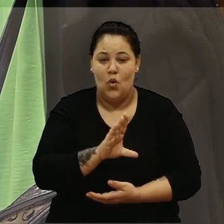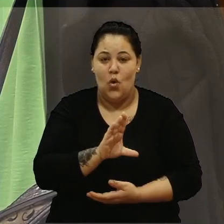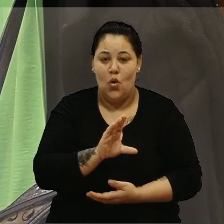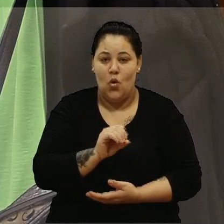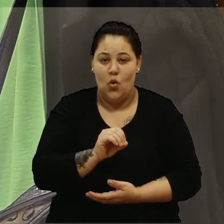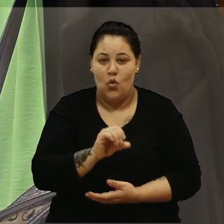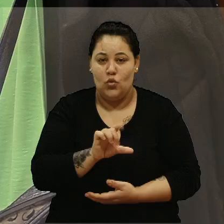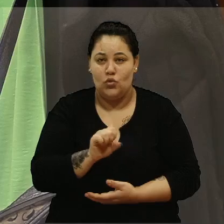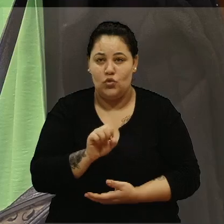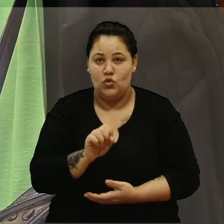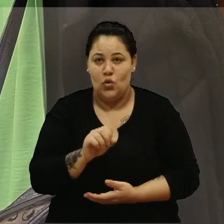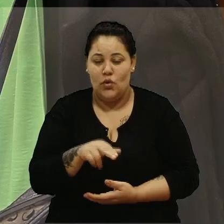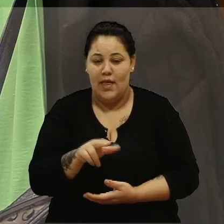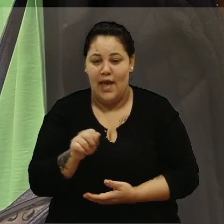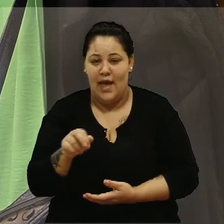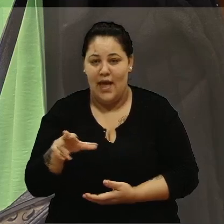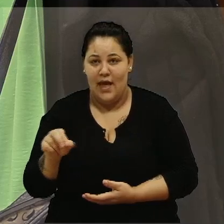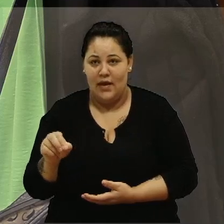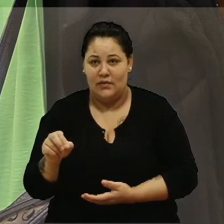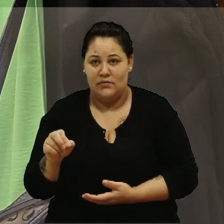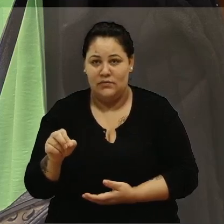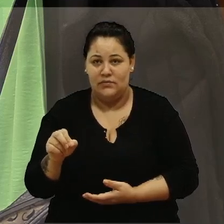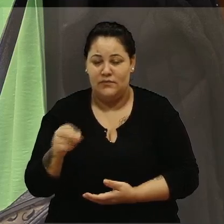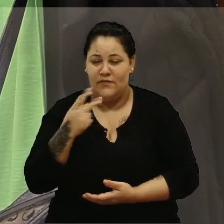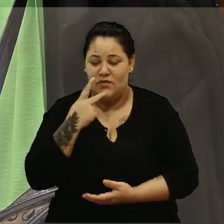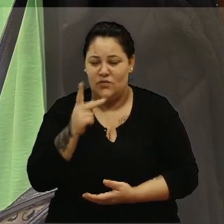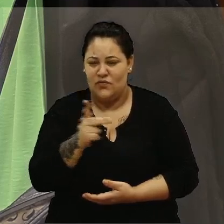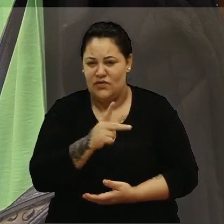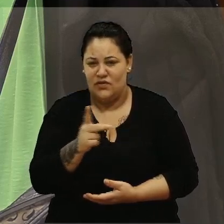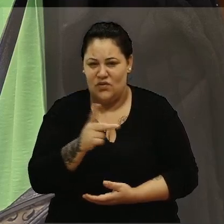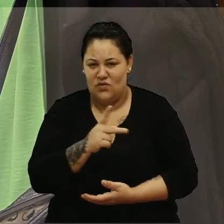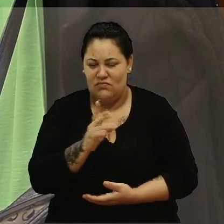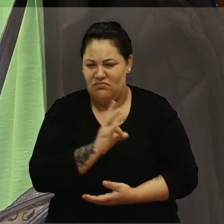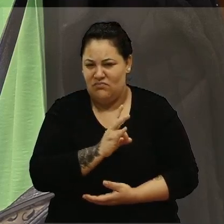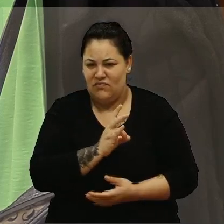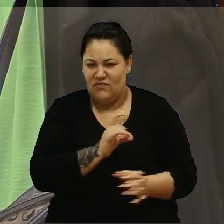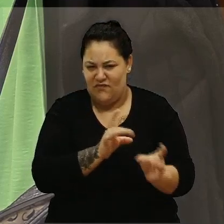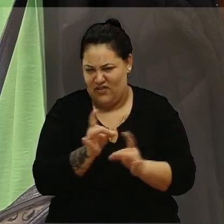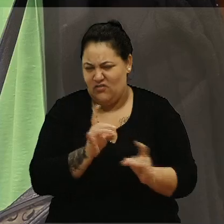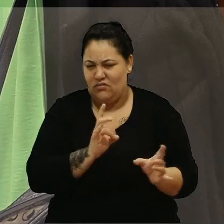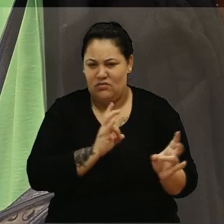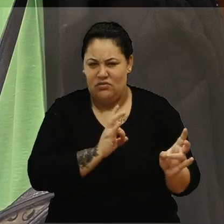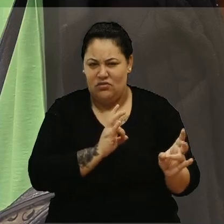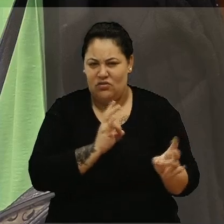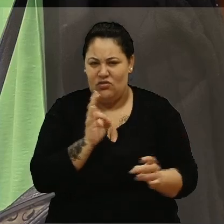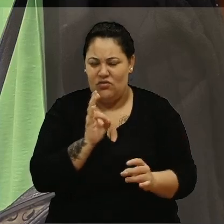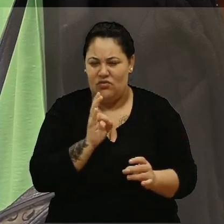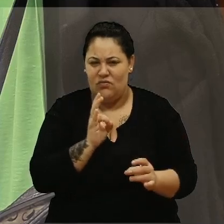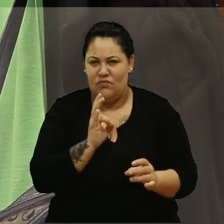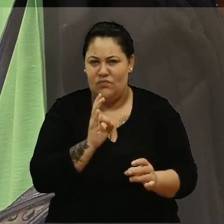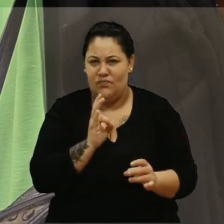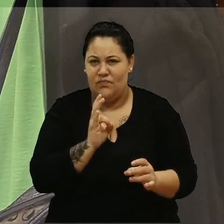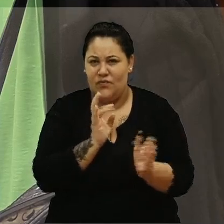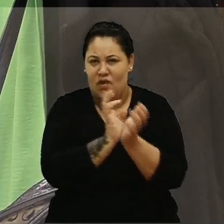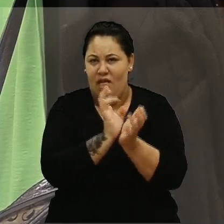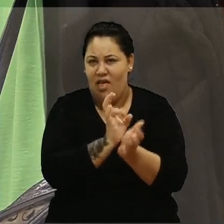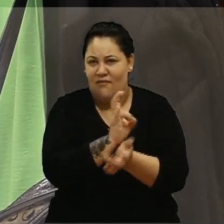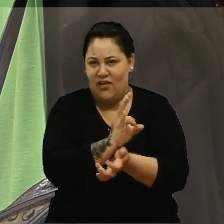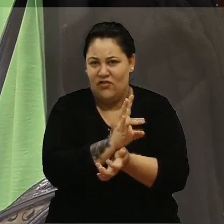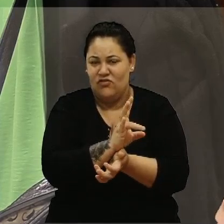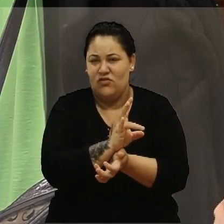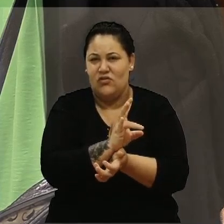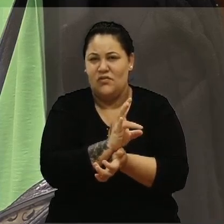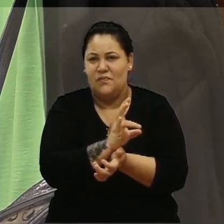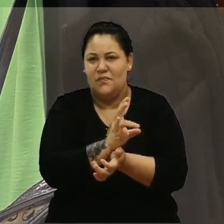a traficantes de drogas. Então, eu acho que isso mostra há quanto tempo a gente tem pessoas, inclusive no